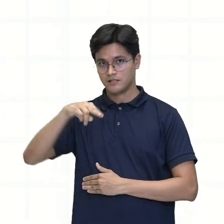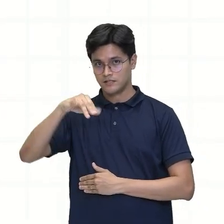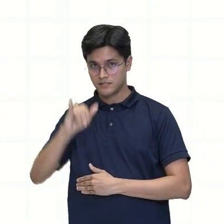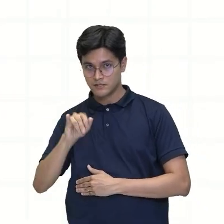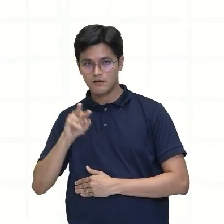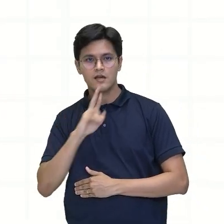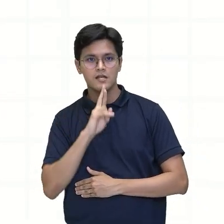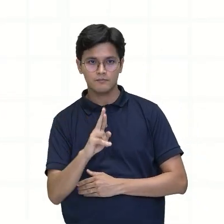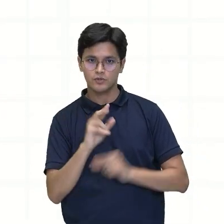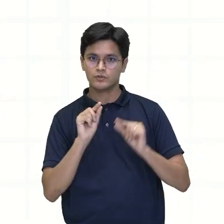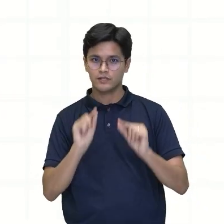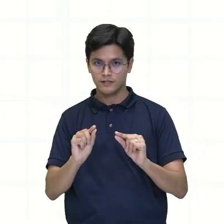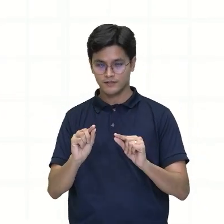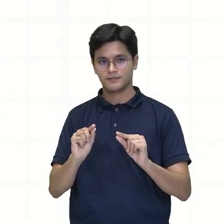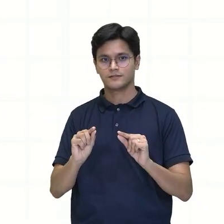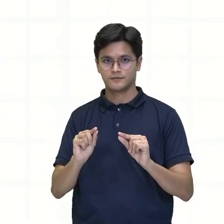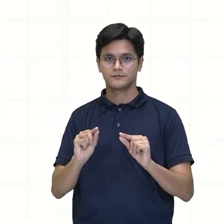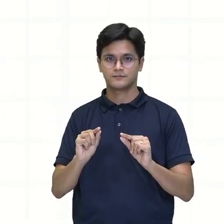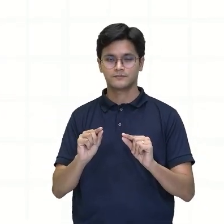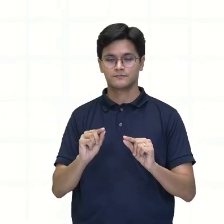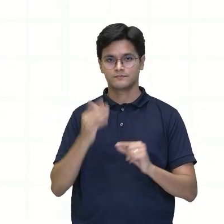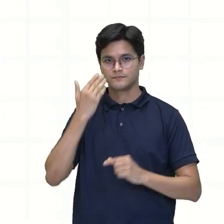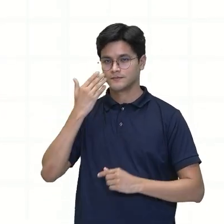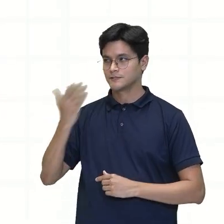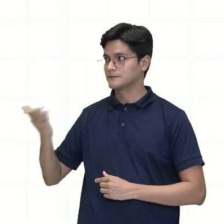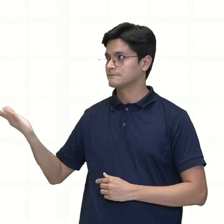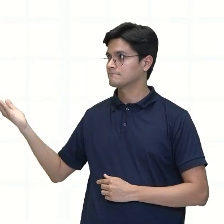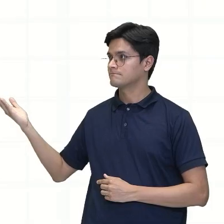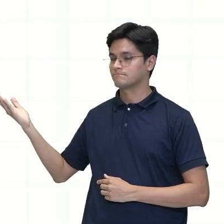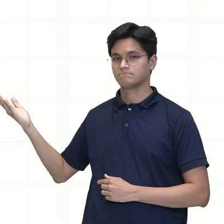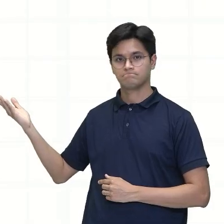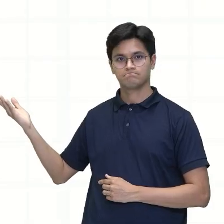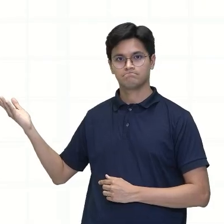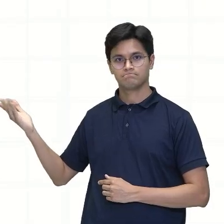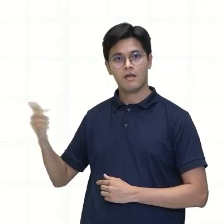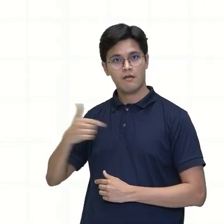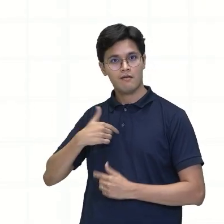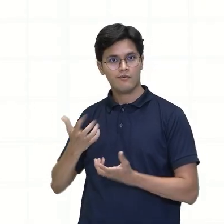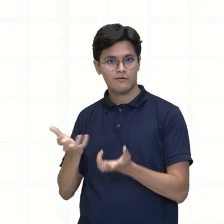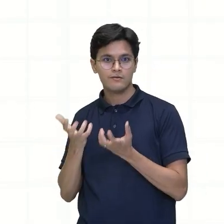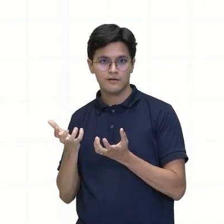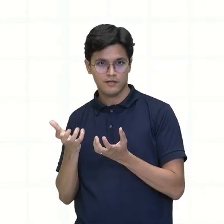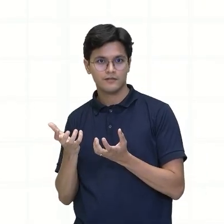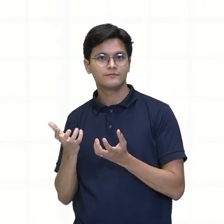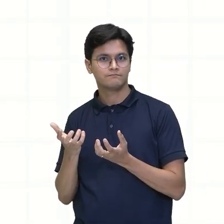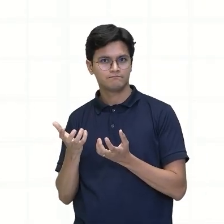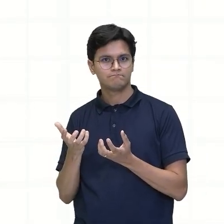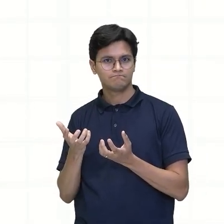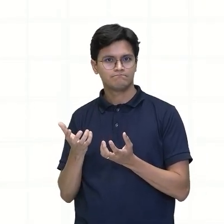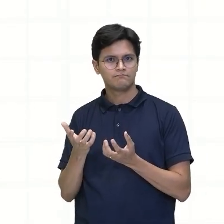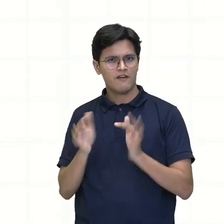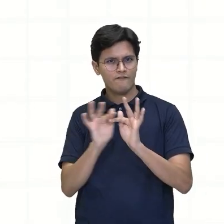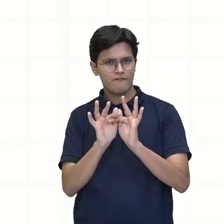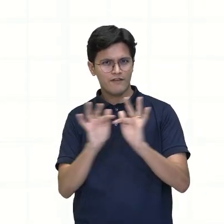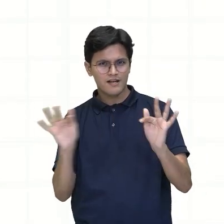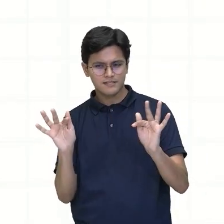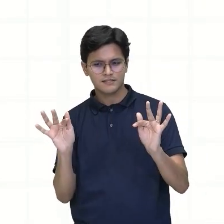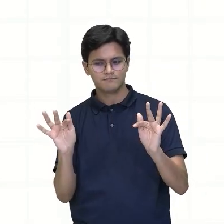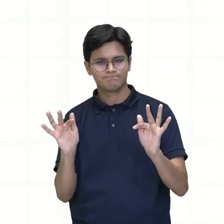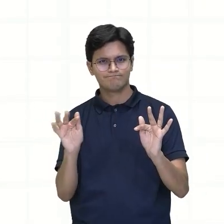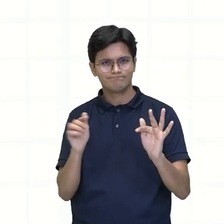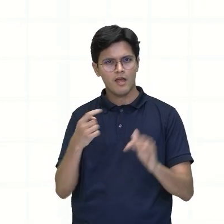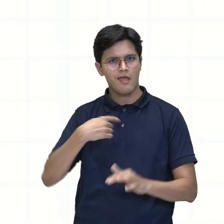a pepperoni pizza. I want a pepperoni pizza. Eu quero, olha só, a forma rude. Eu quero, o